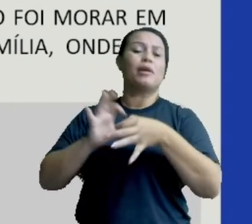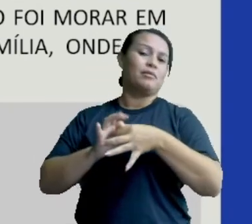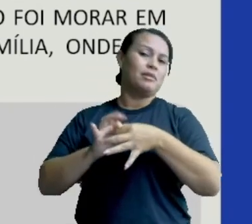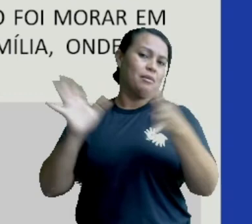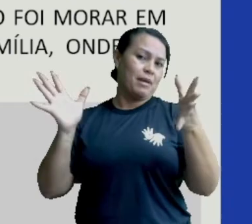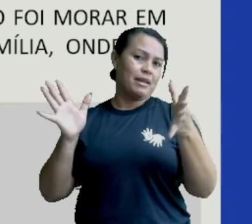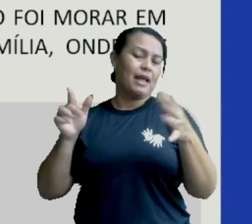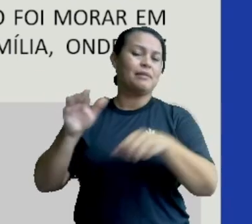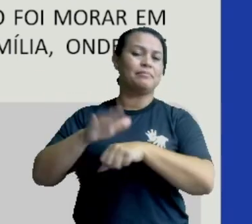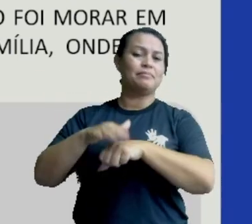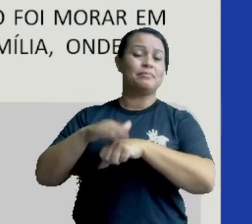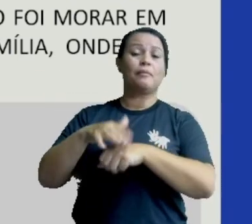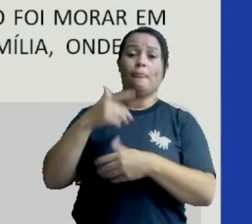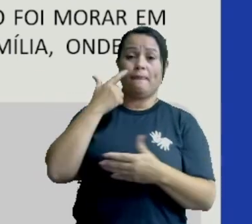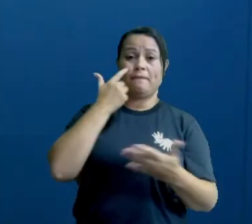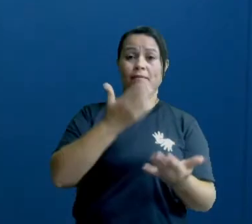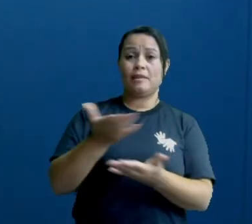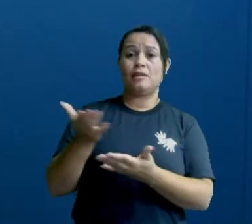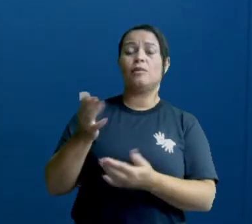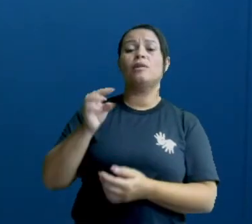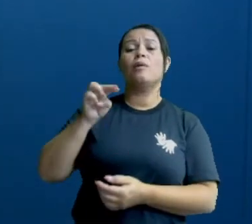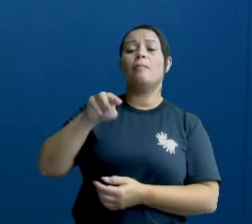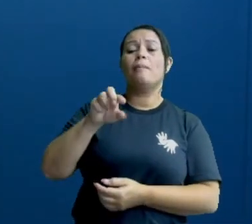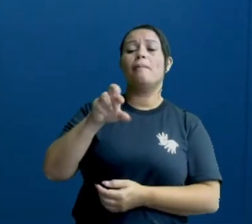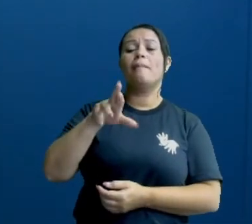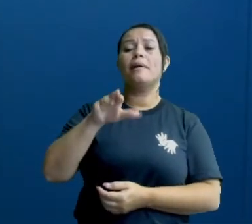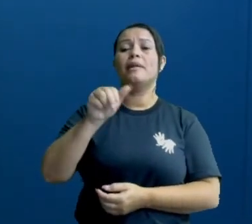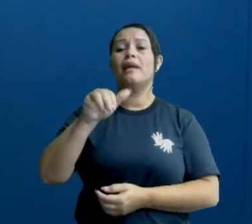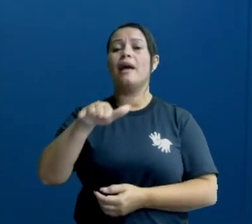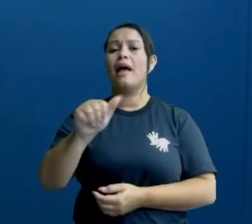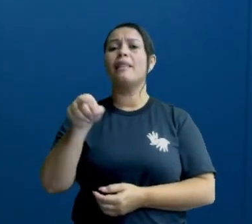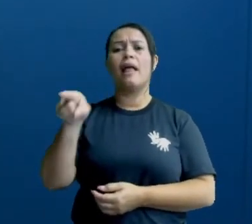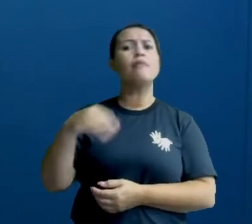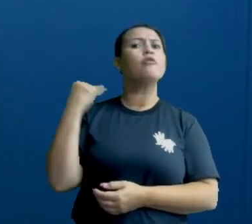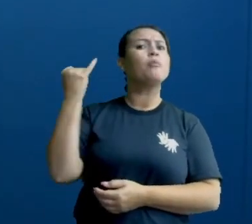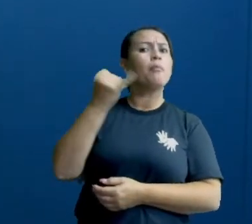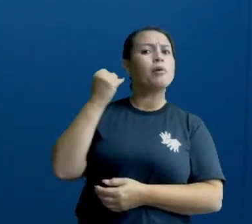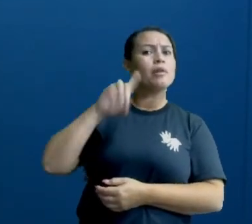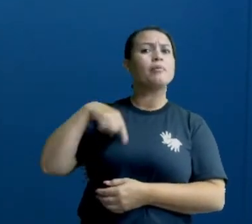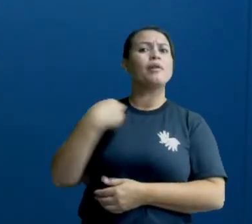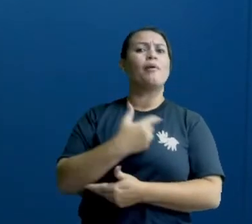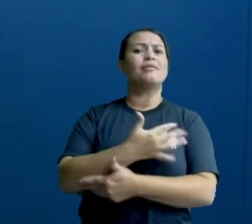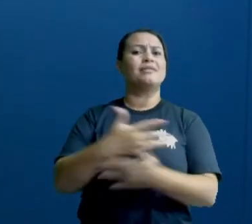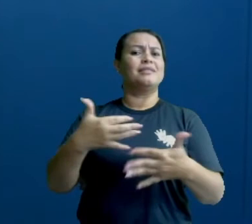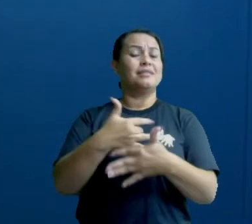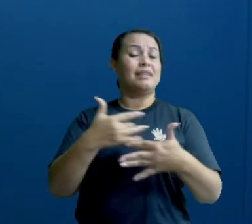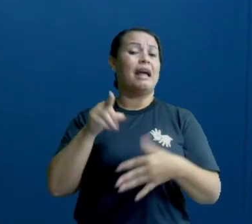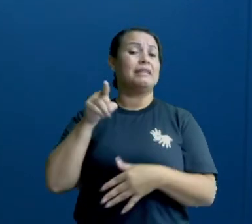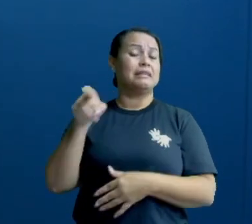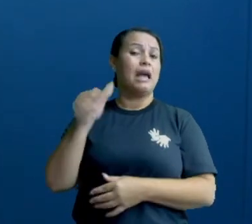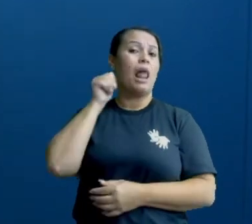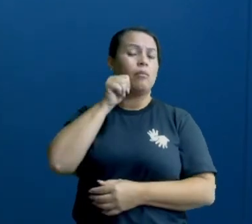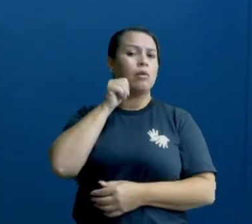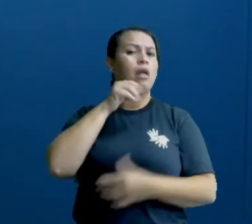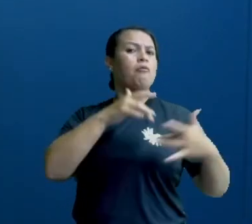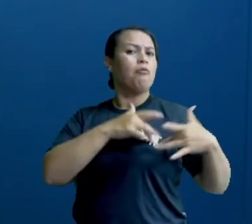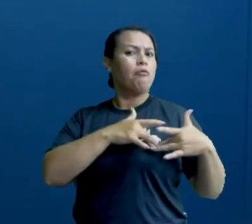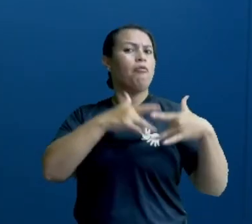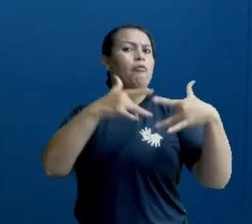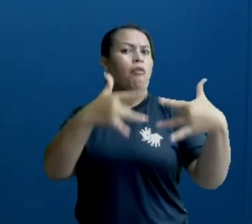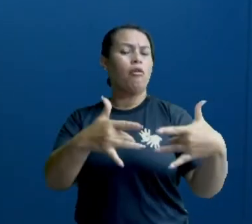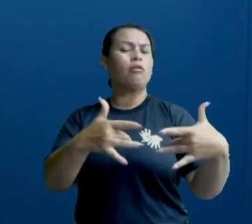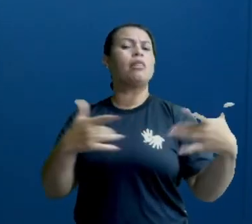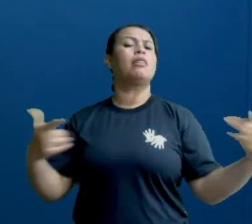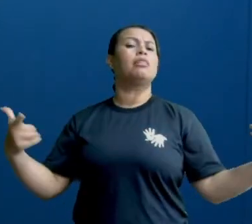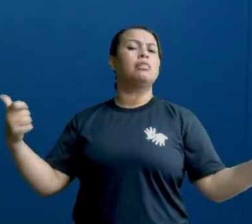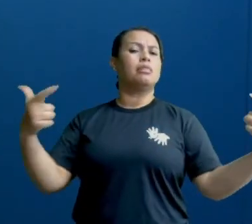abolicionista. Ó, gente, Mariana, ela foi muito importante para a nossa cidade. Ela foi voluntária na